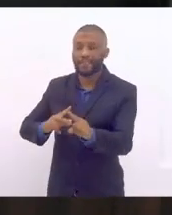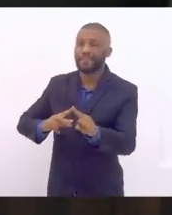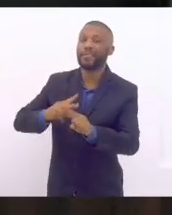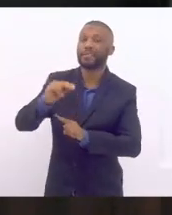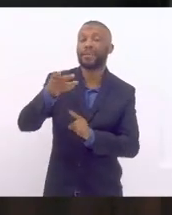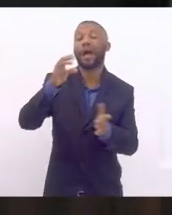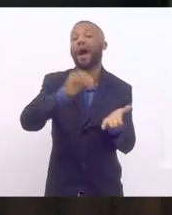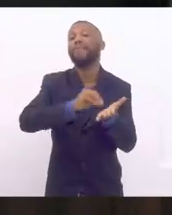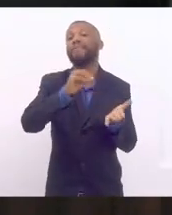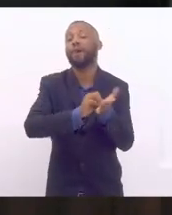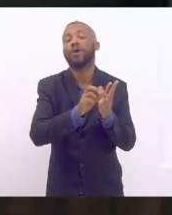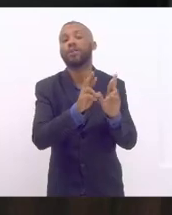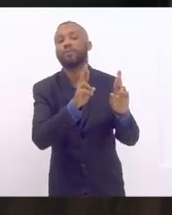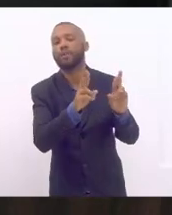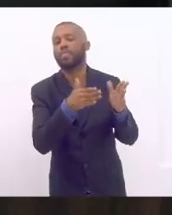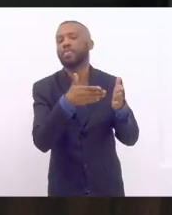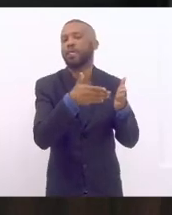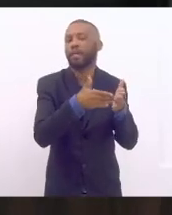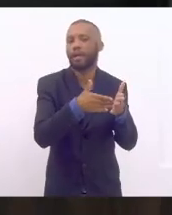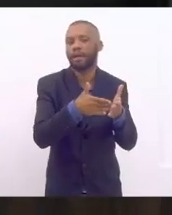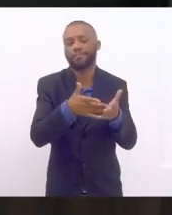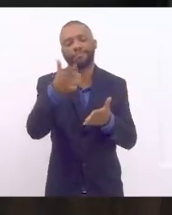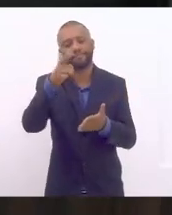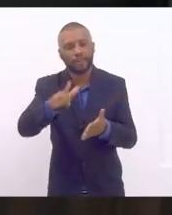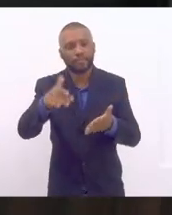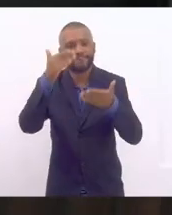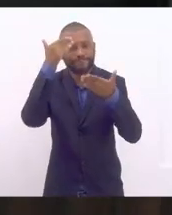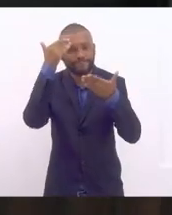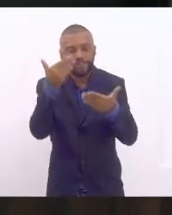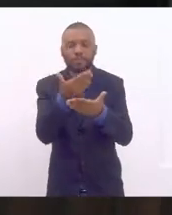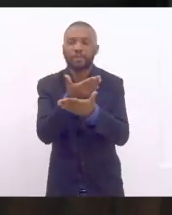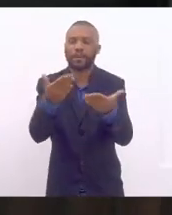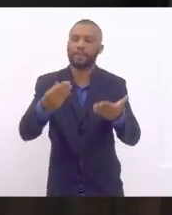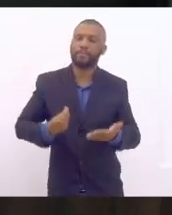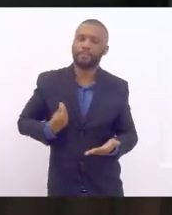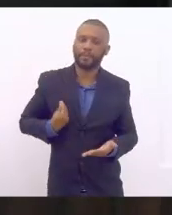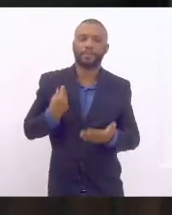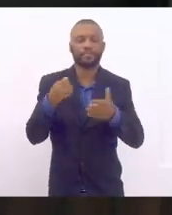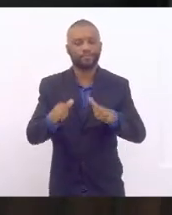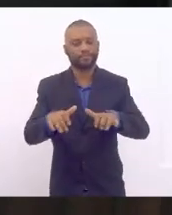é o mais uma vez muito muito obrigado a presença de todos